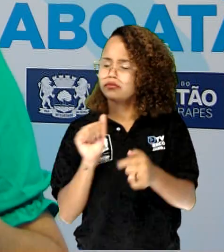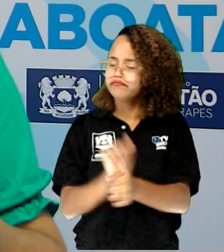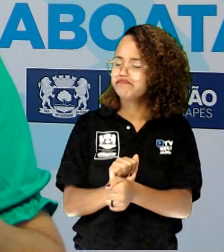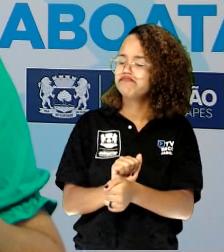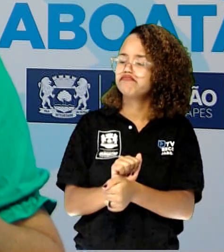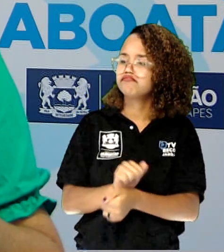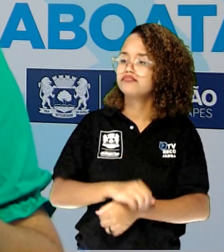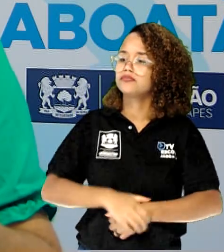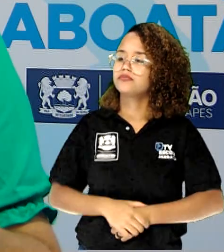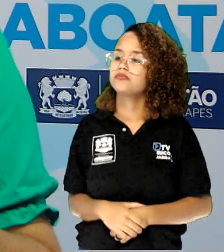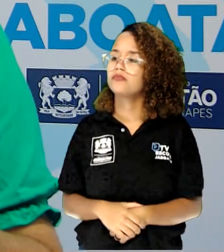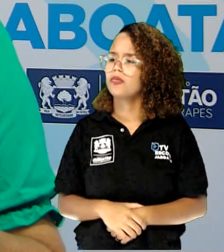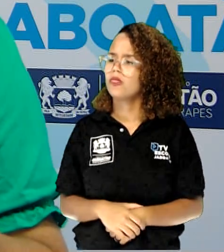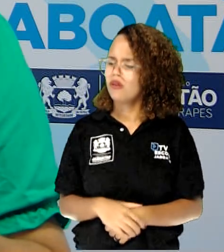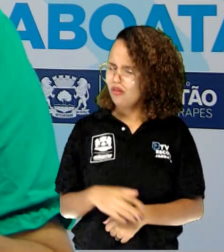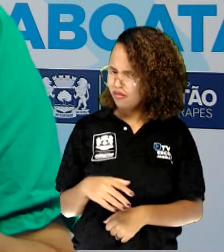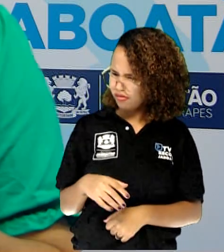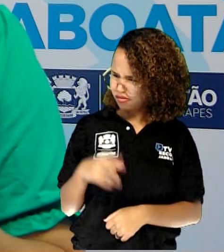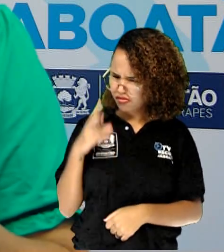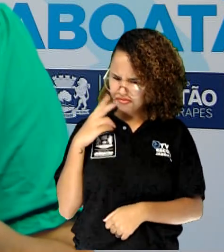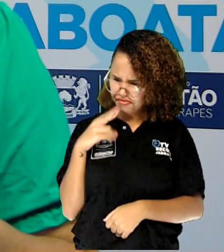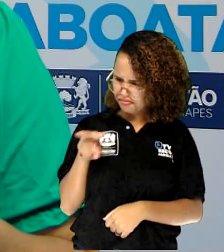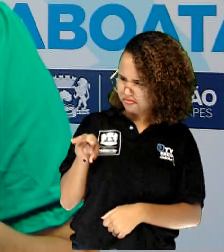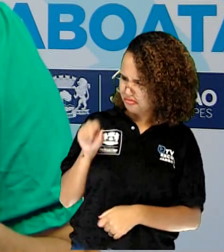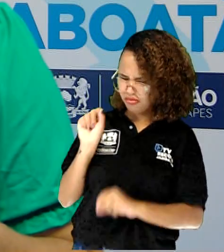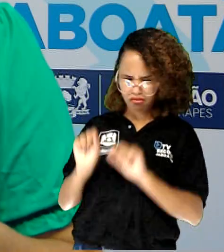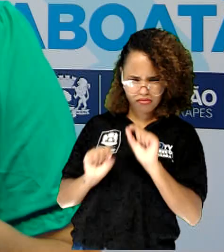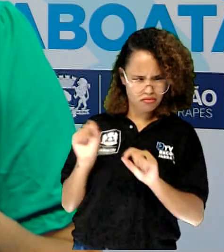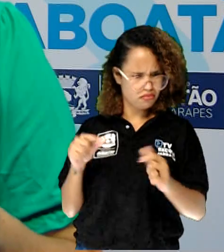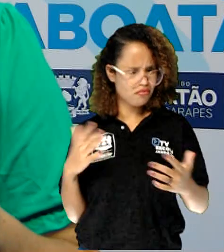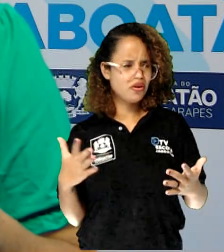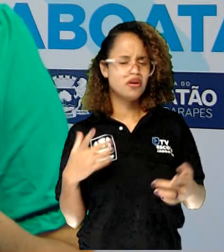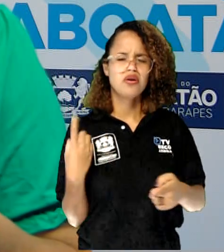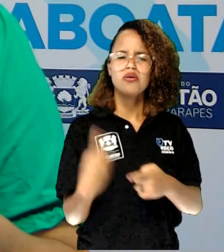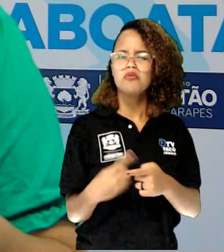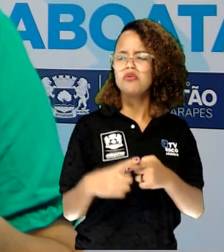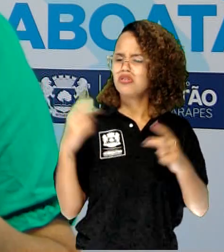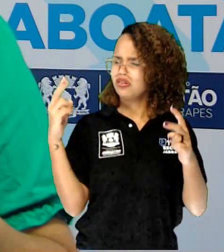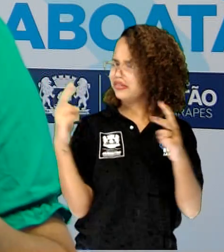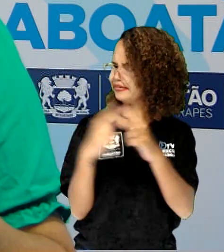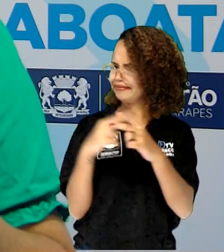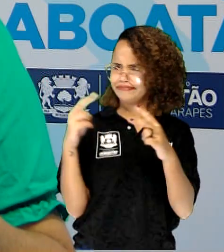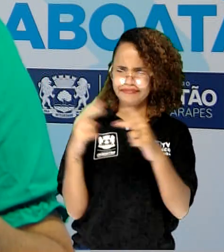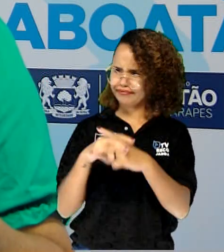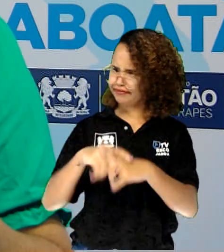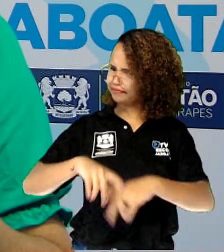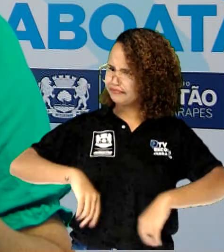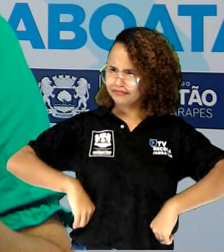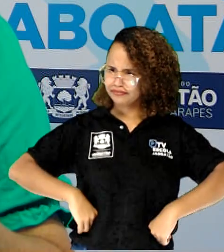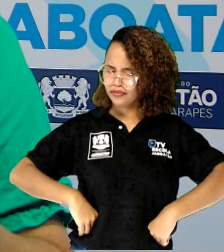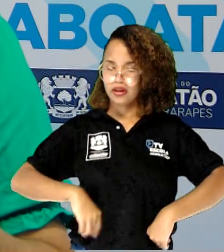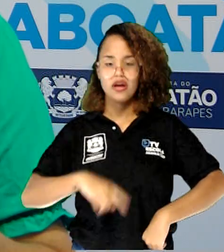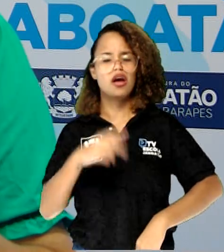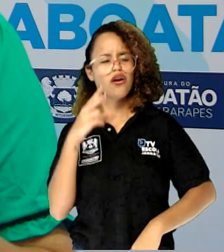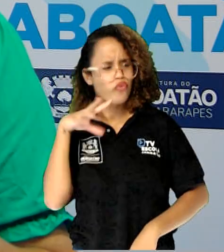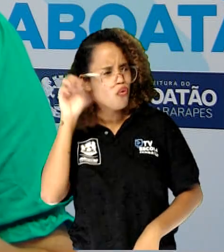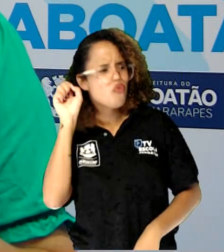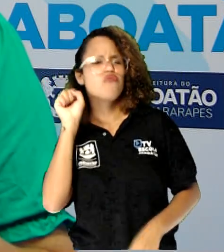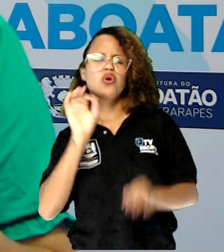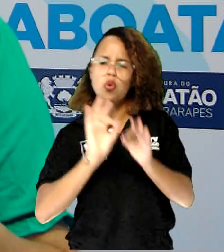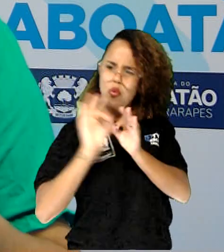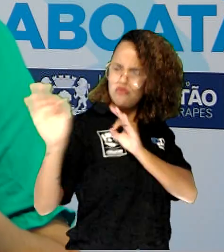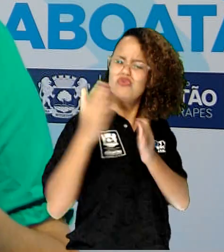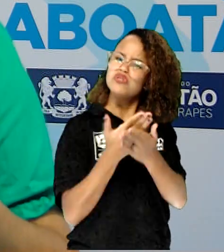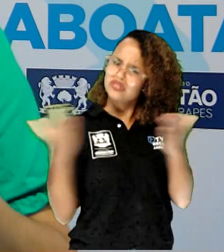parada. Olhe só, que é isso aqui? Por que é que estão brigando? A gente ouviu de longe esse